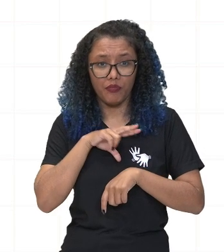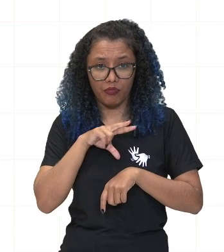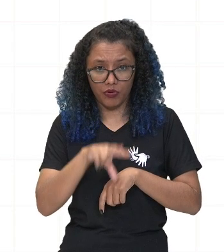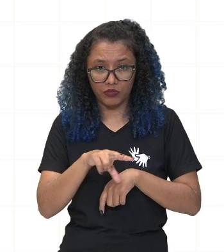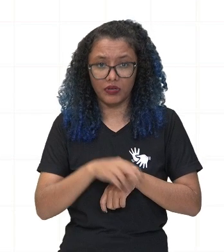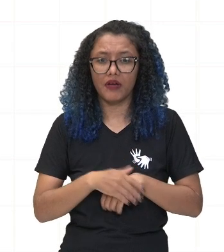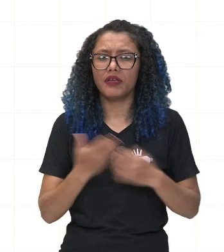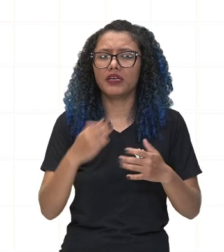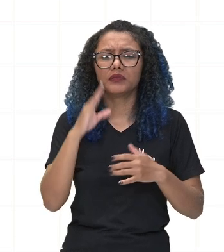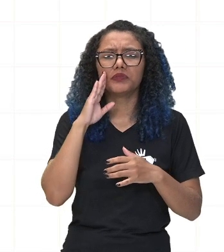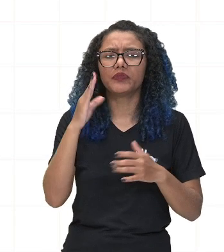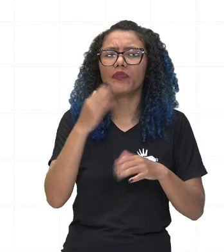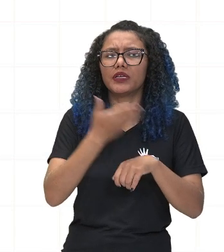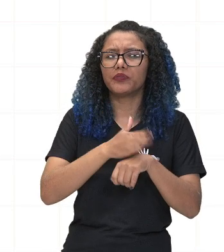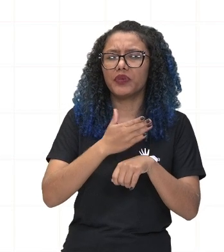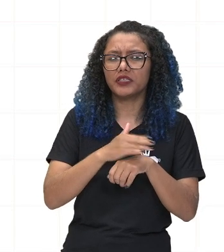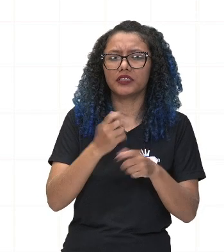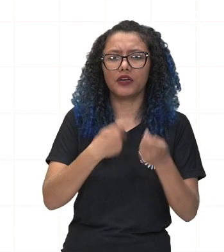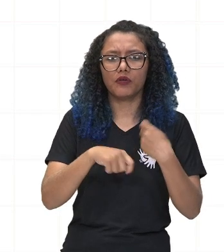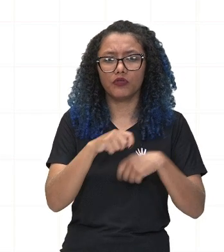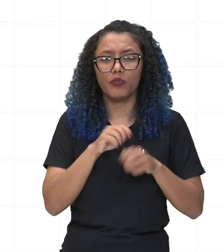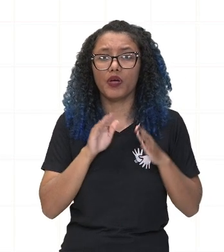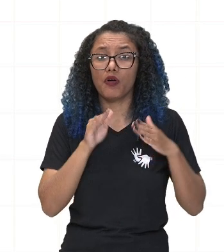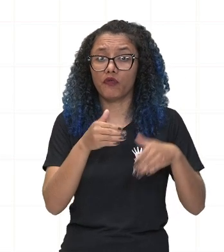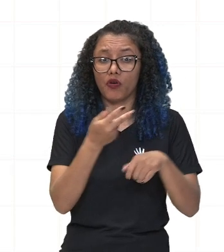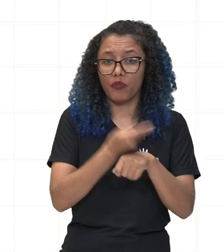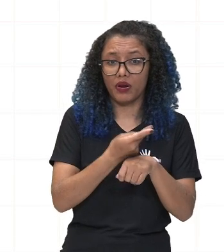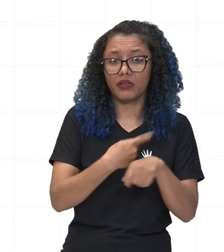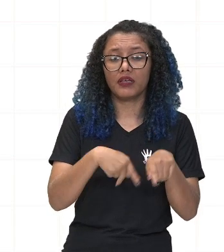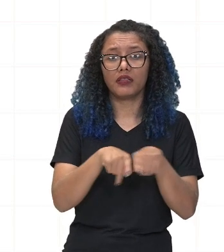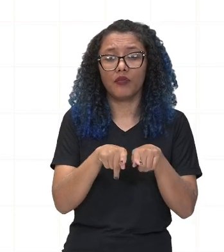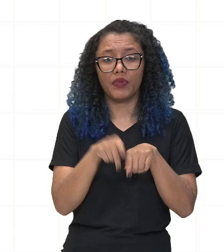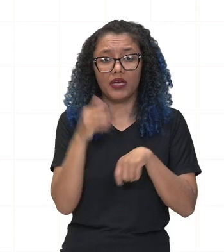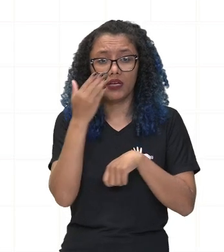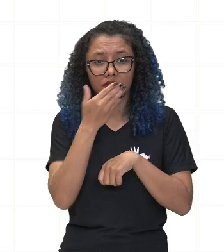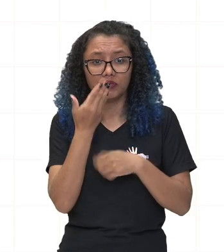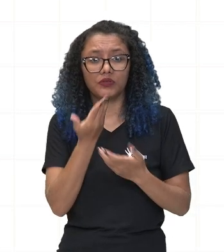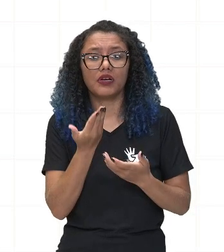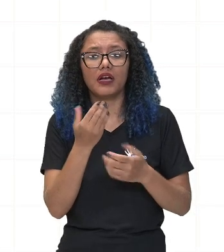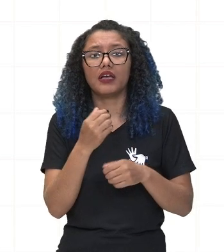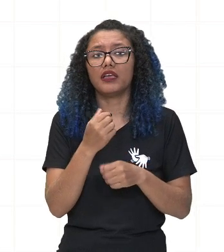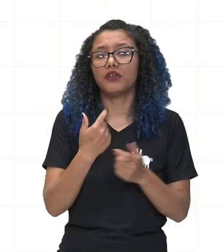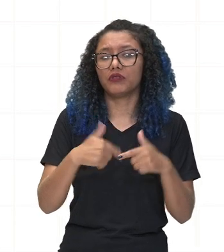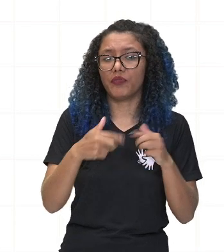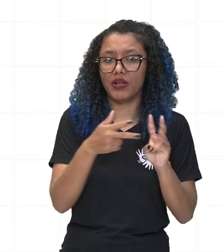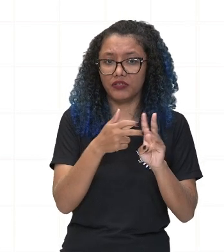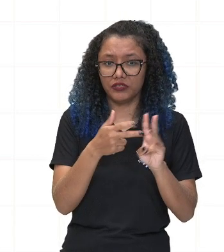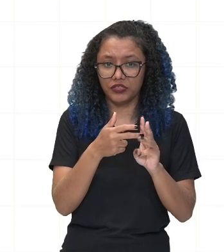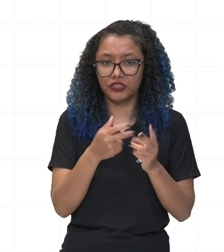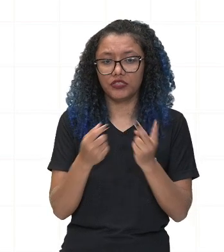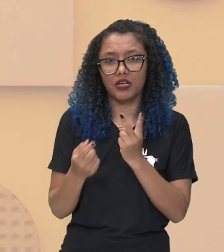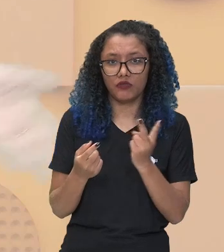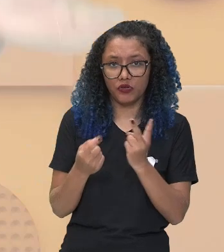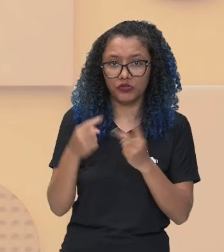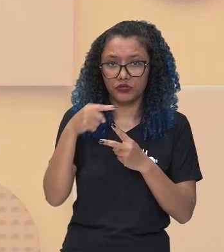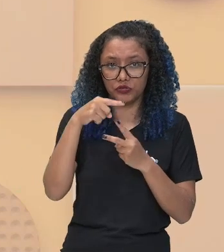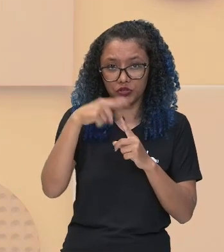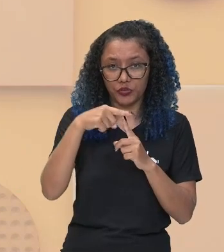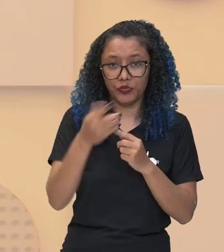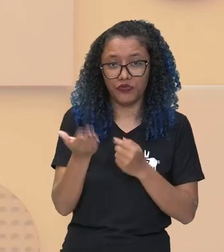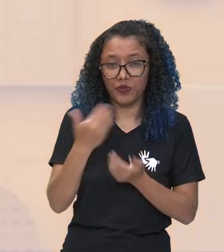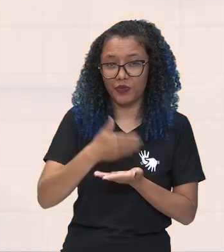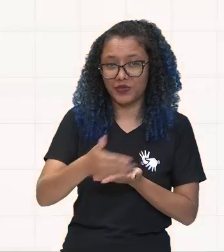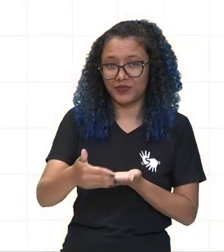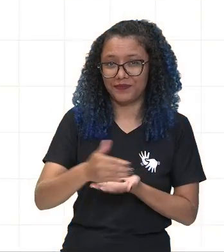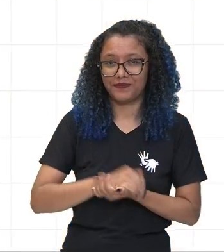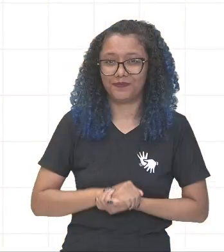atividades econômicas, prata e açúcar, e a mão de obra indígena, encomenda e mita. Vamos à nossa